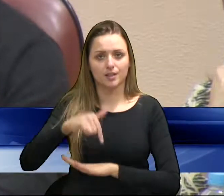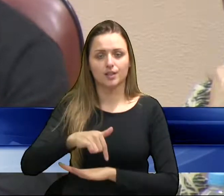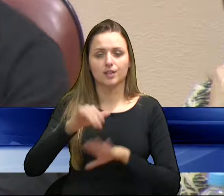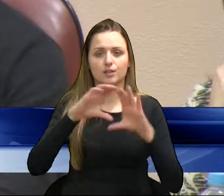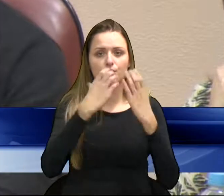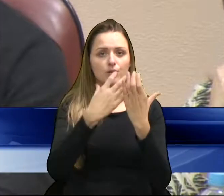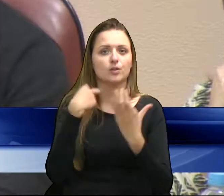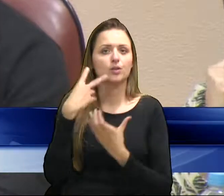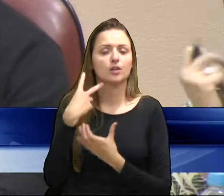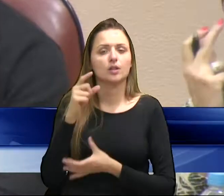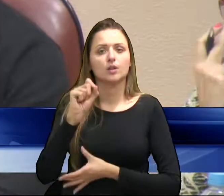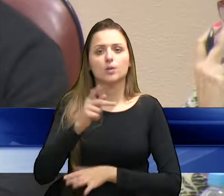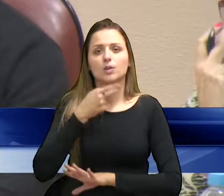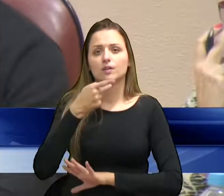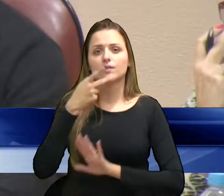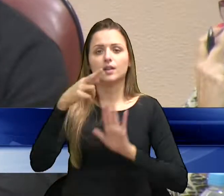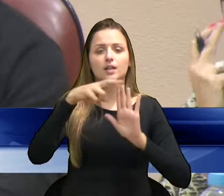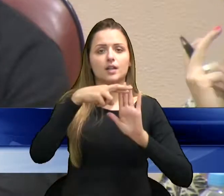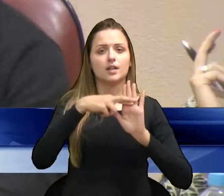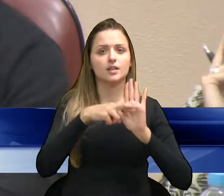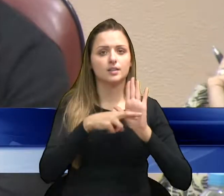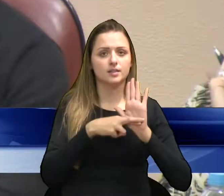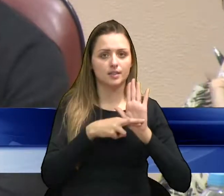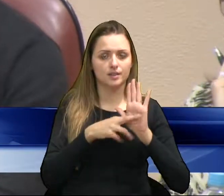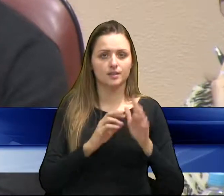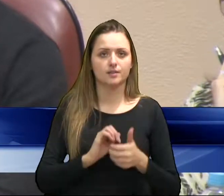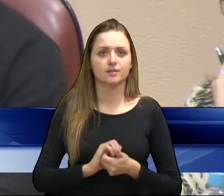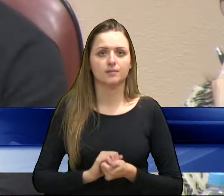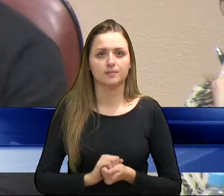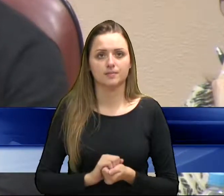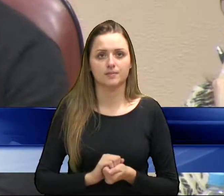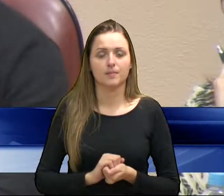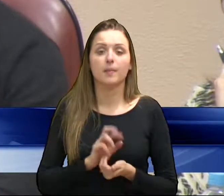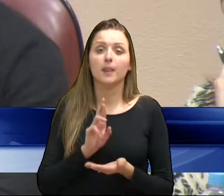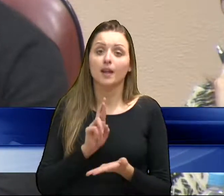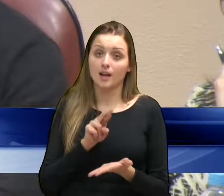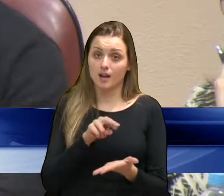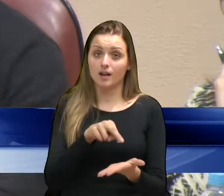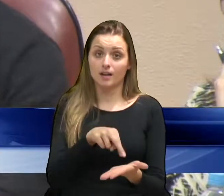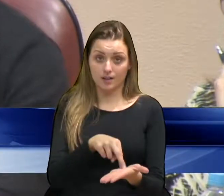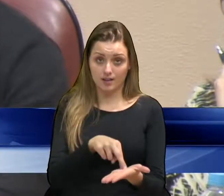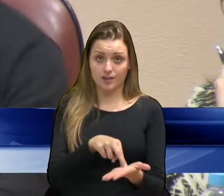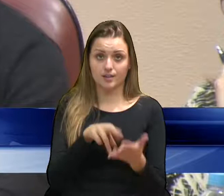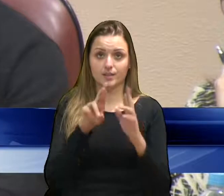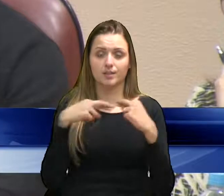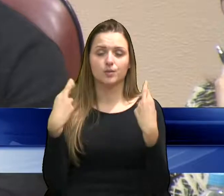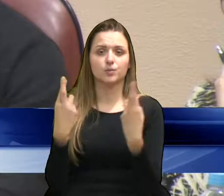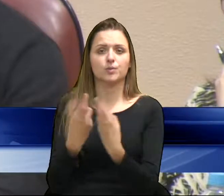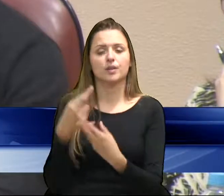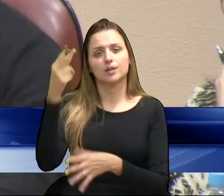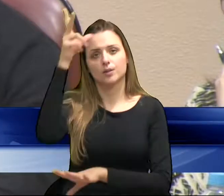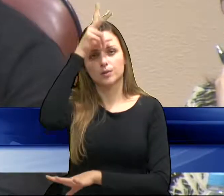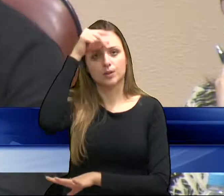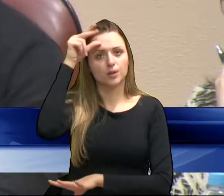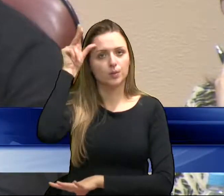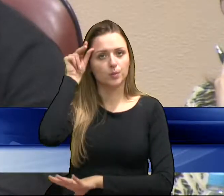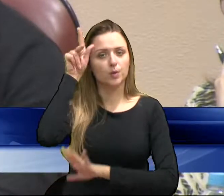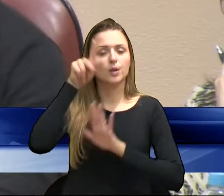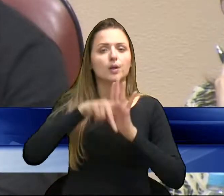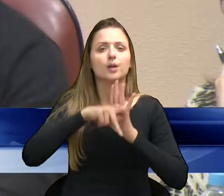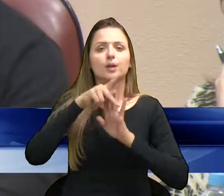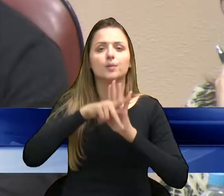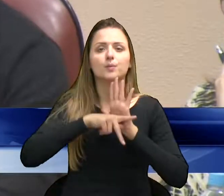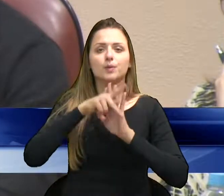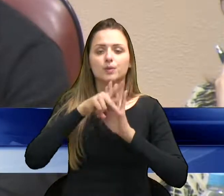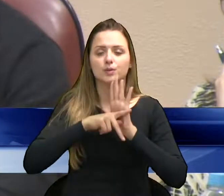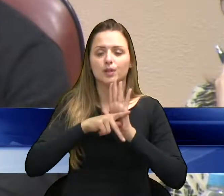com base no que dispõe o regimento interno da Casa. A realização da audiência pública em projeto